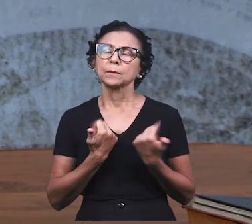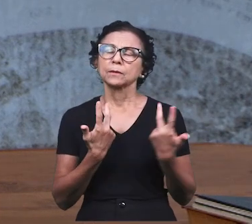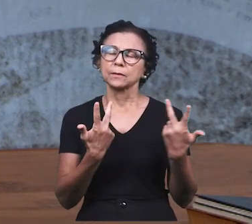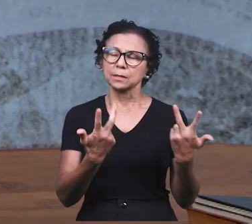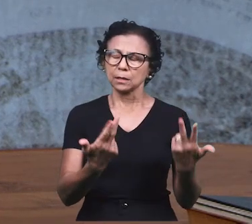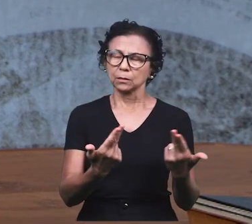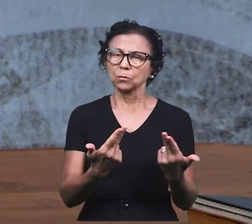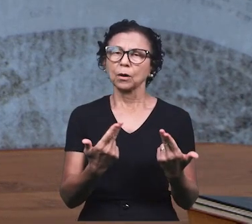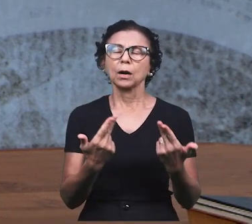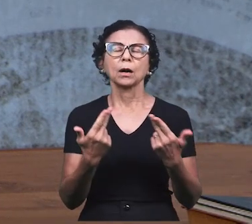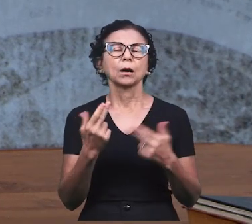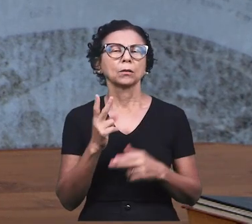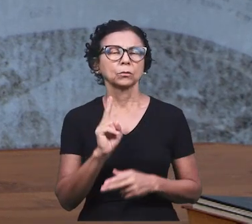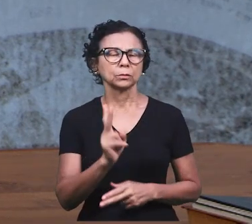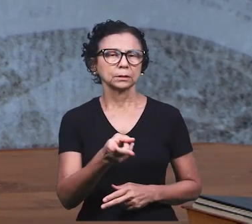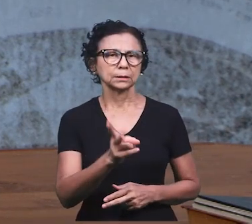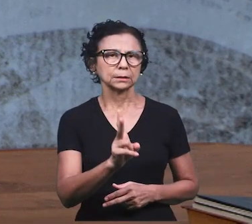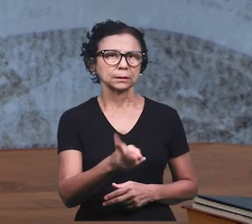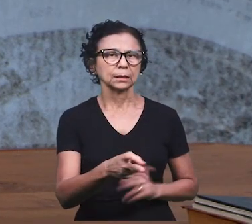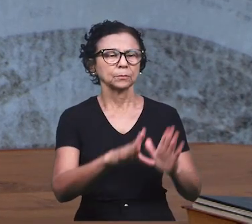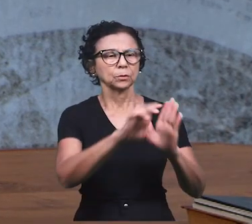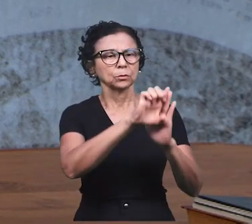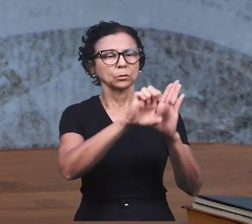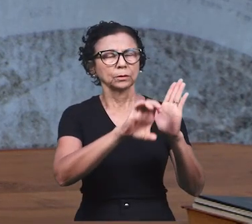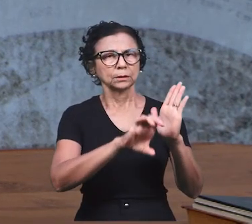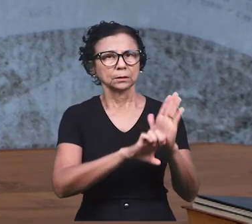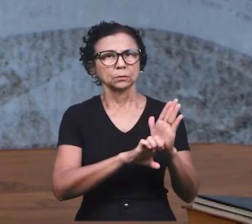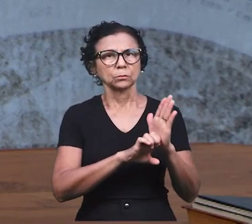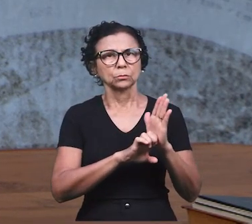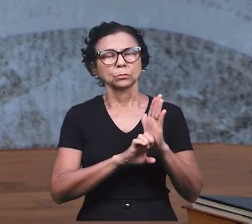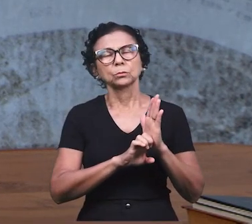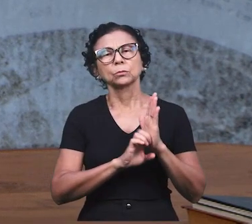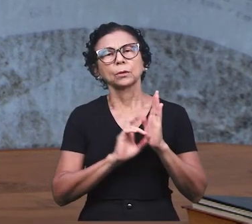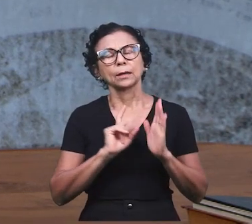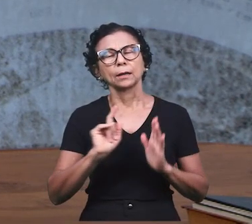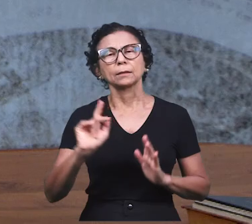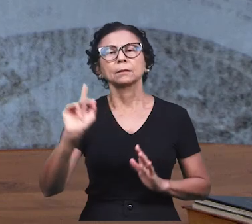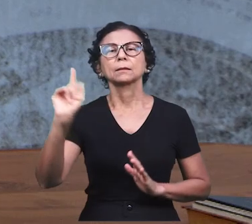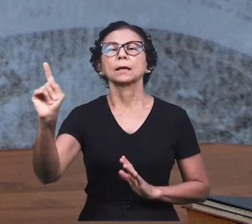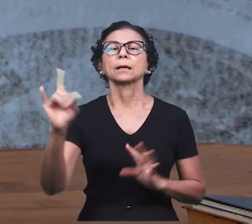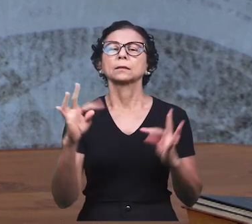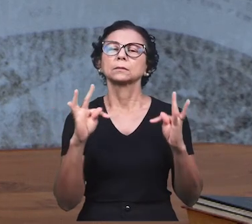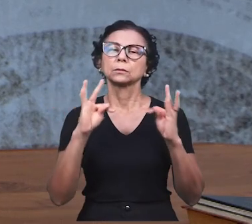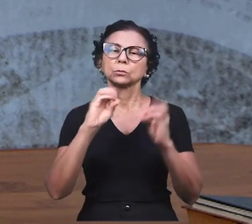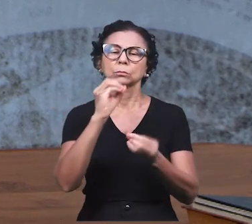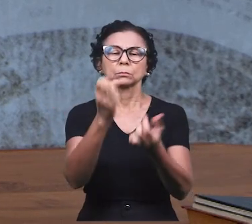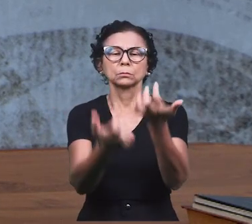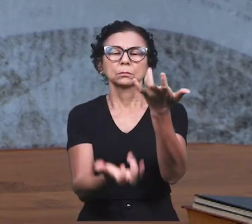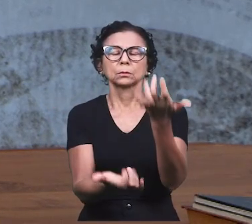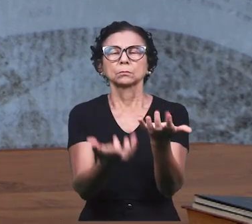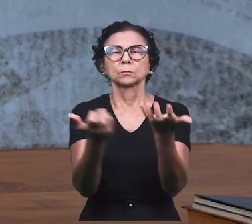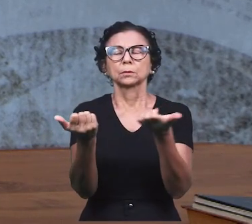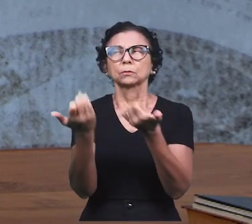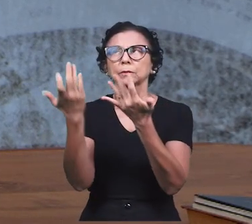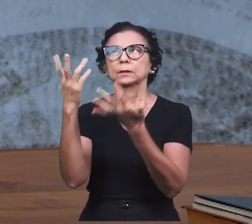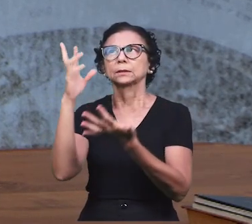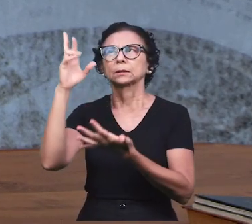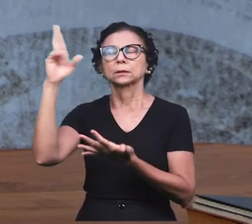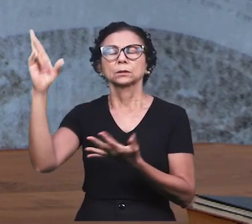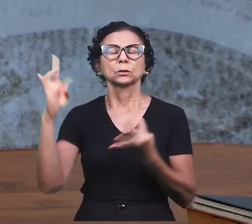seja, toda será queimada ao Senhor. Assim, toda a oferta do